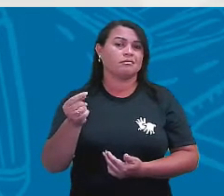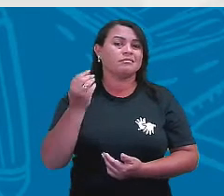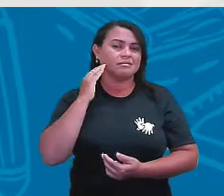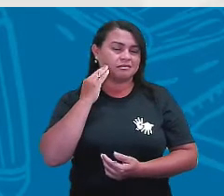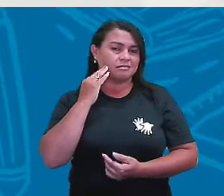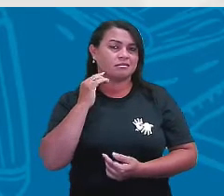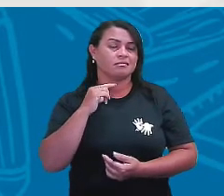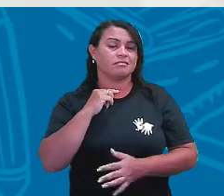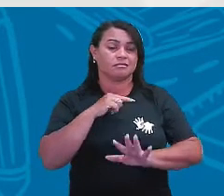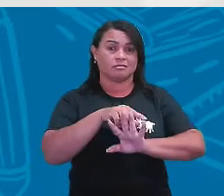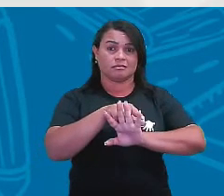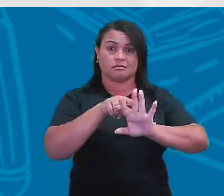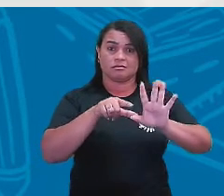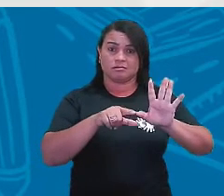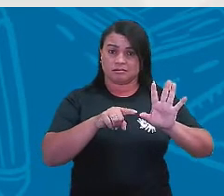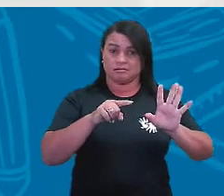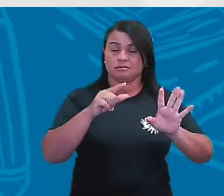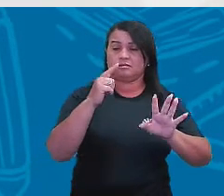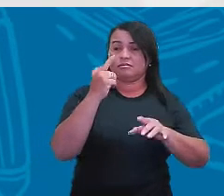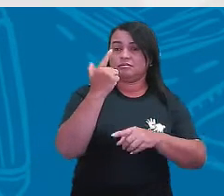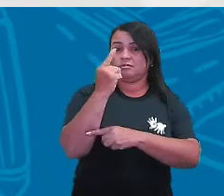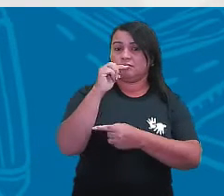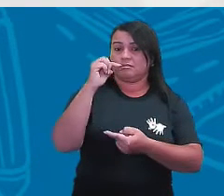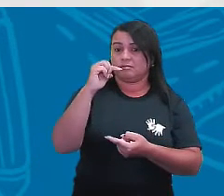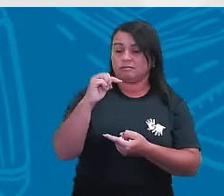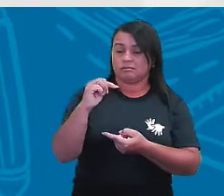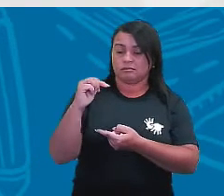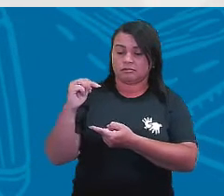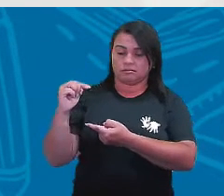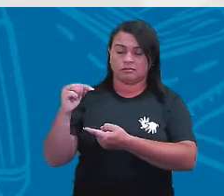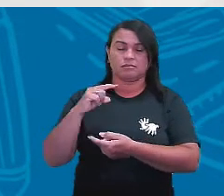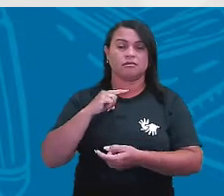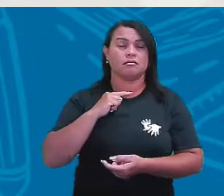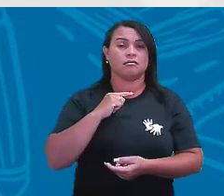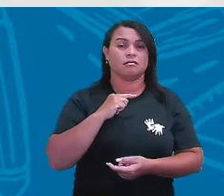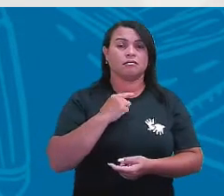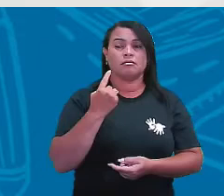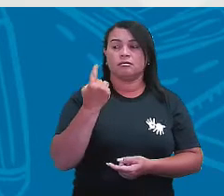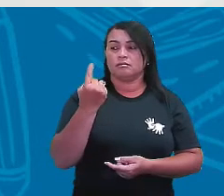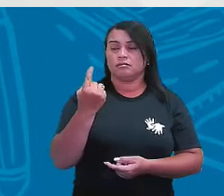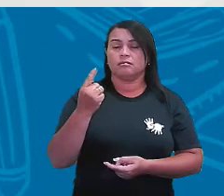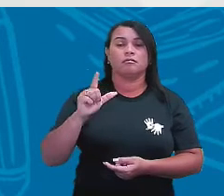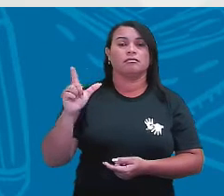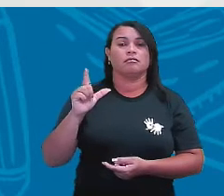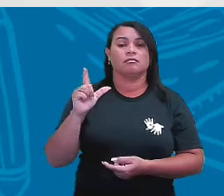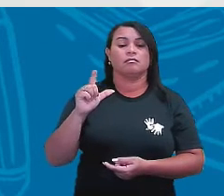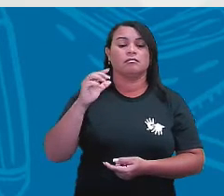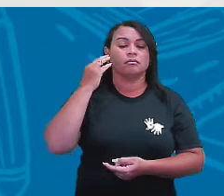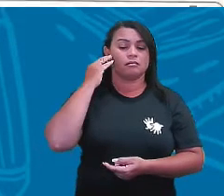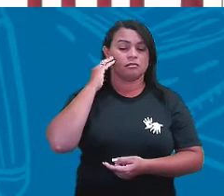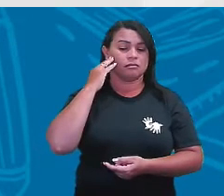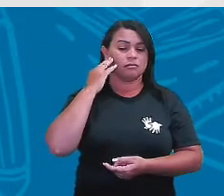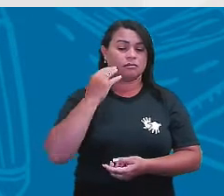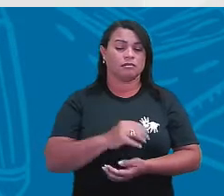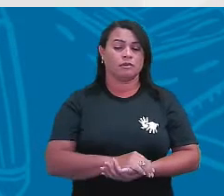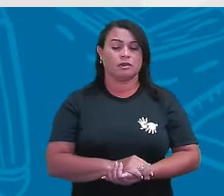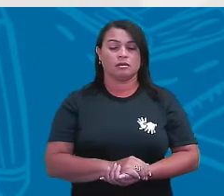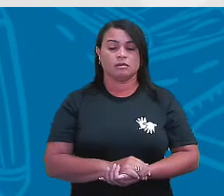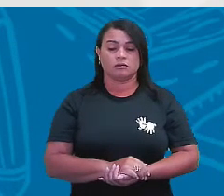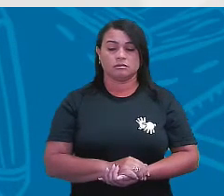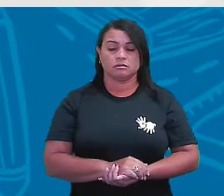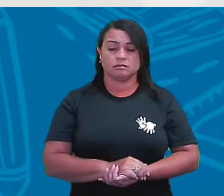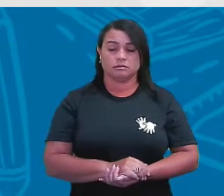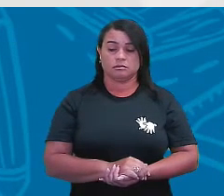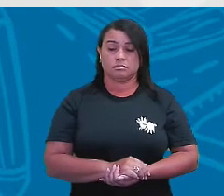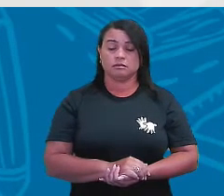pego 5 garrafinhas de 200, eu vou ter uma de 1 litro, tá certo?